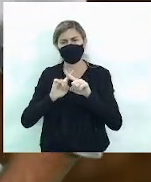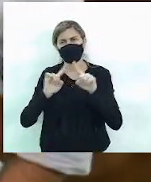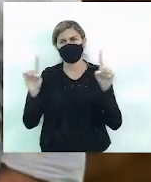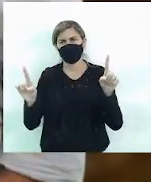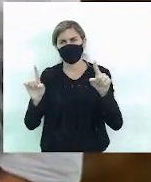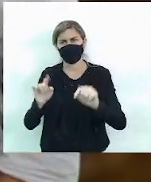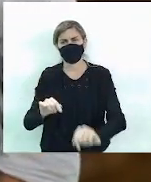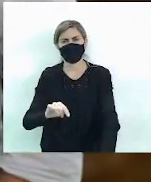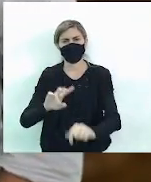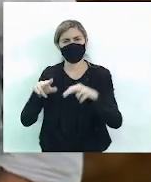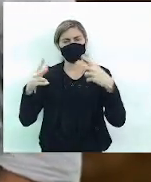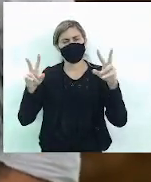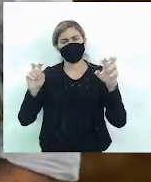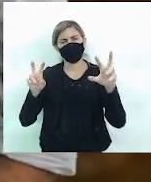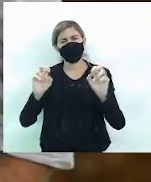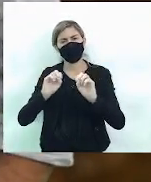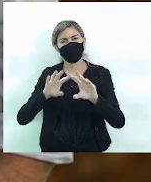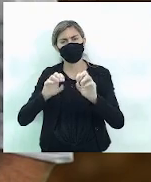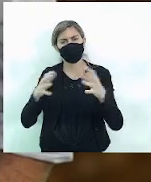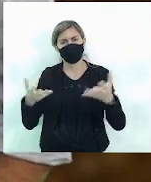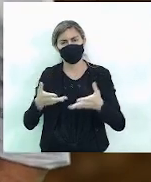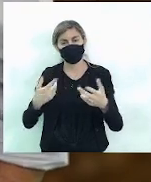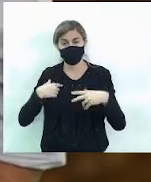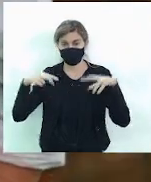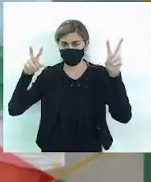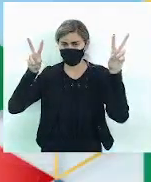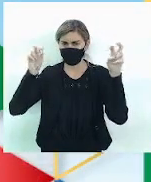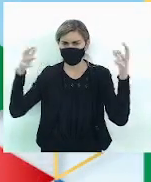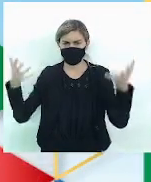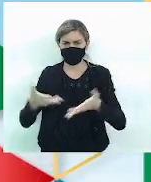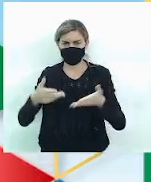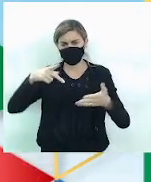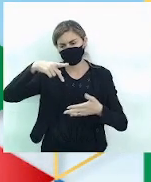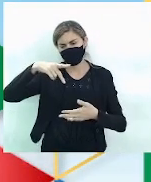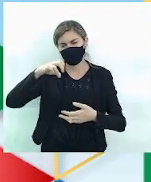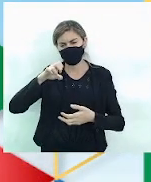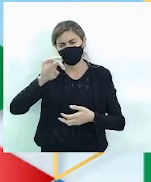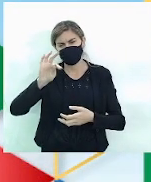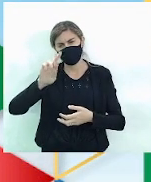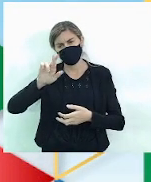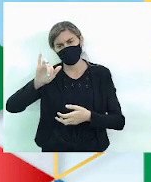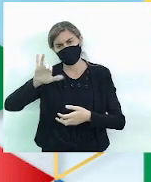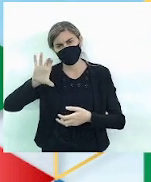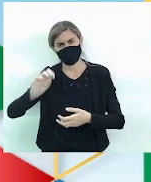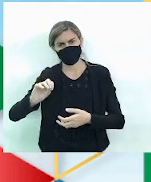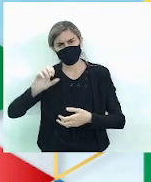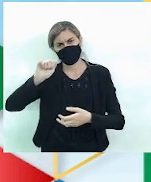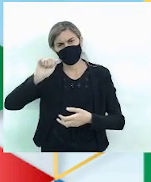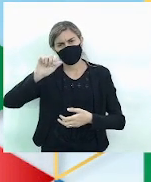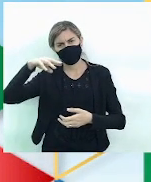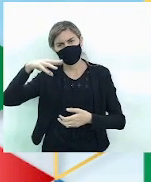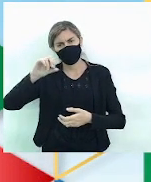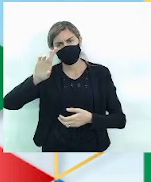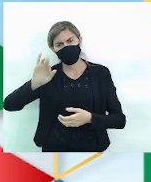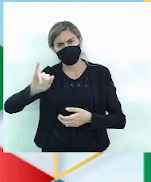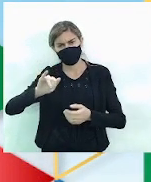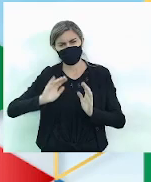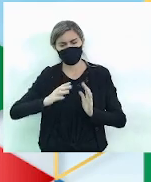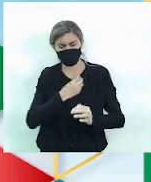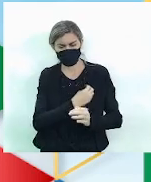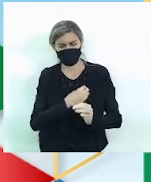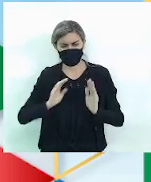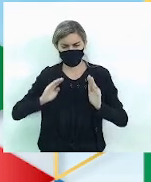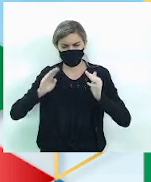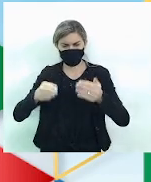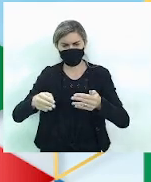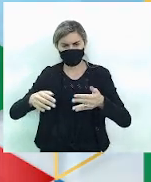o tema da aula de hoje? Nosso tema, Petrúcio Amorim, uma vida dedicada ao forró.